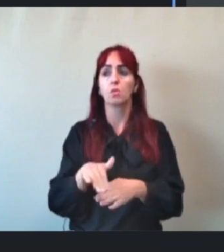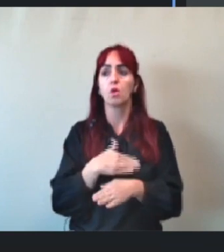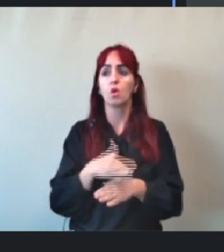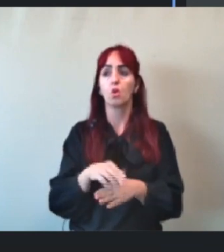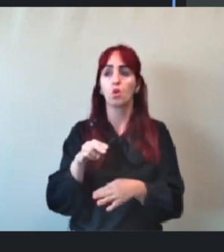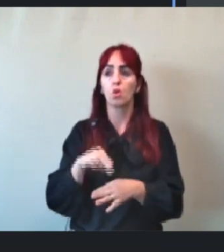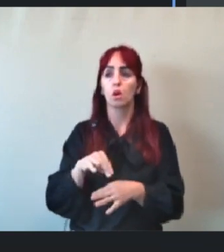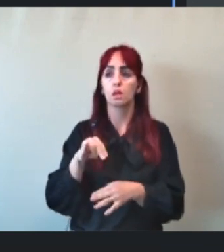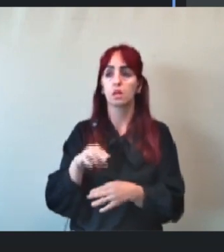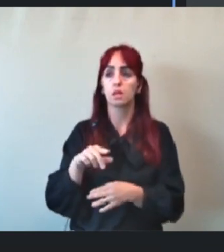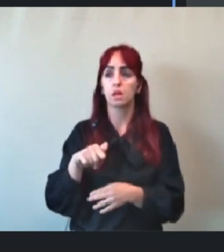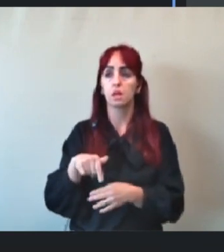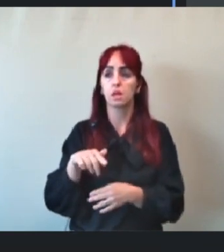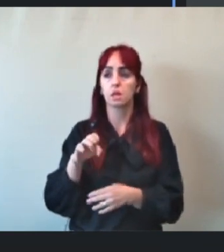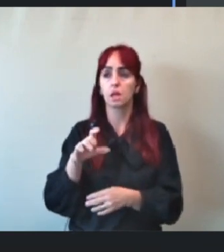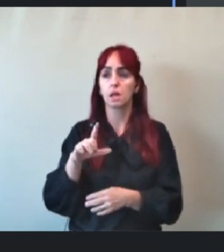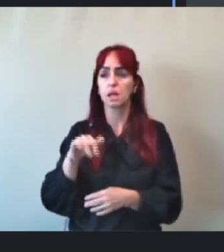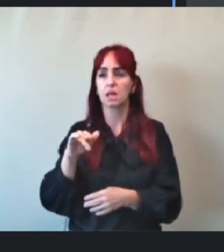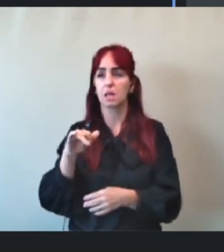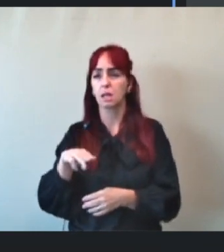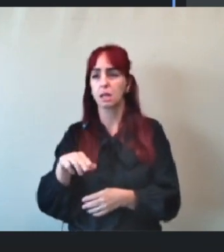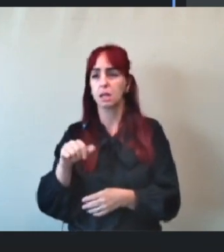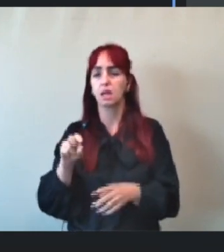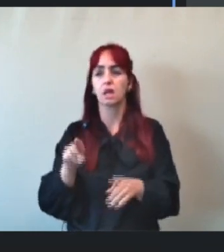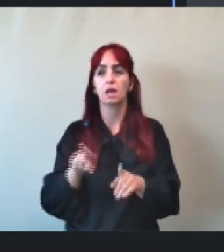Padre Eustáquio, indo aí